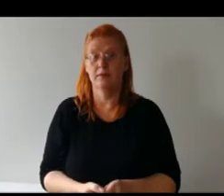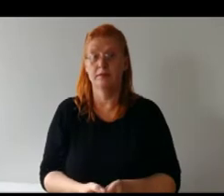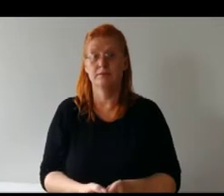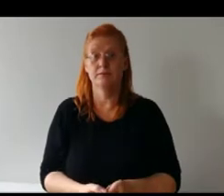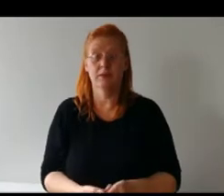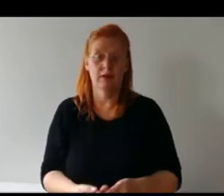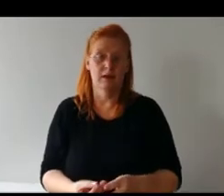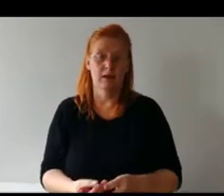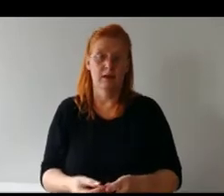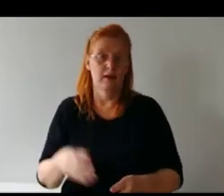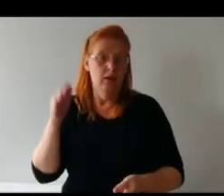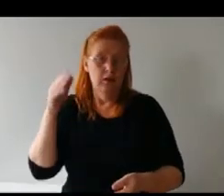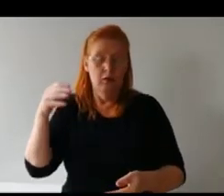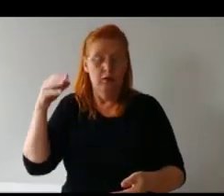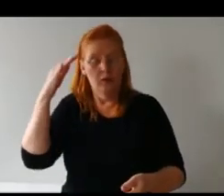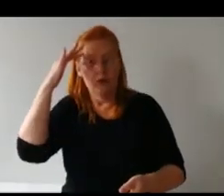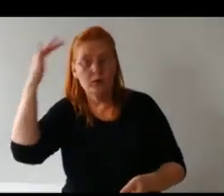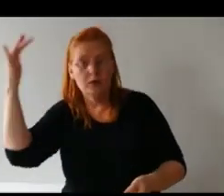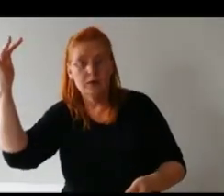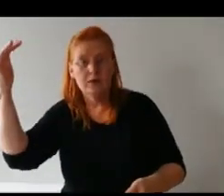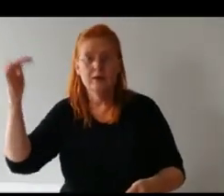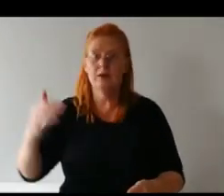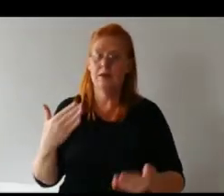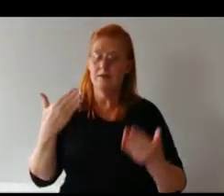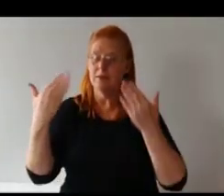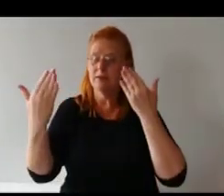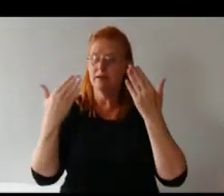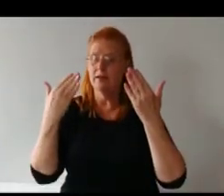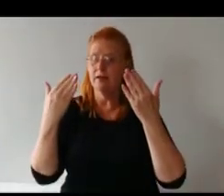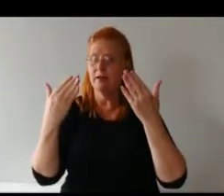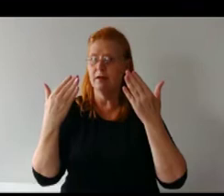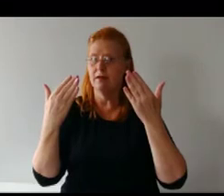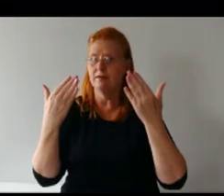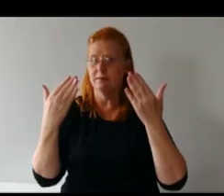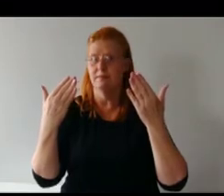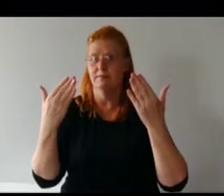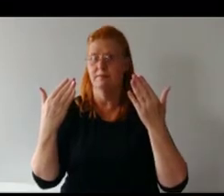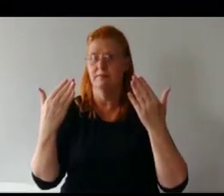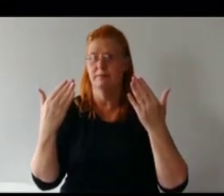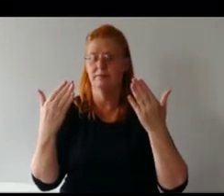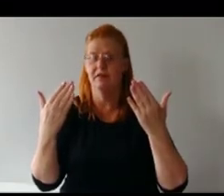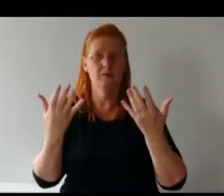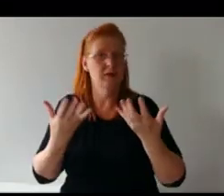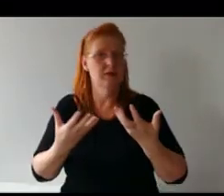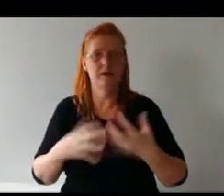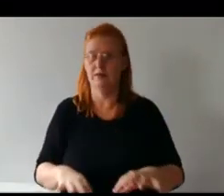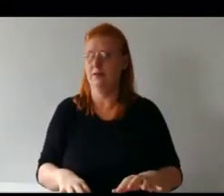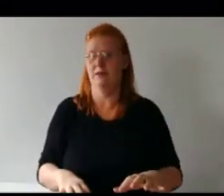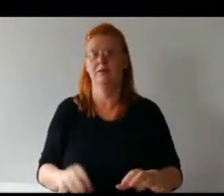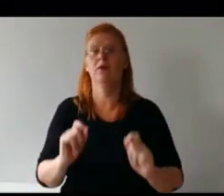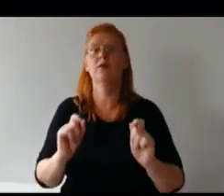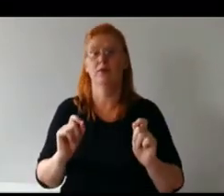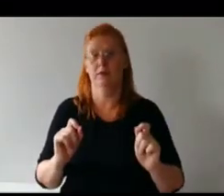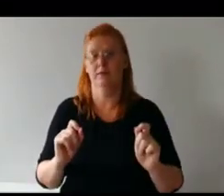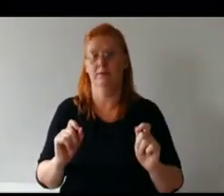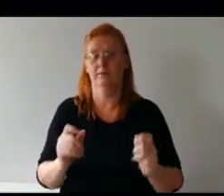tendo nos seus pensamentos como base a psicanálise. Coisa também que ele não aceitava, e isso também a gente pode